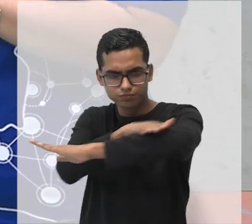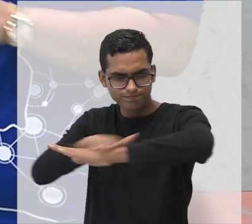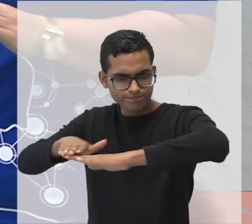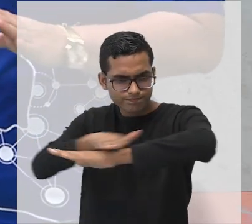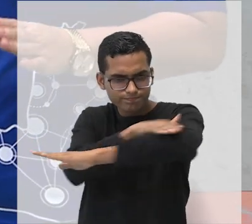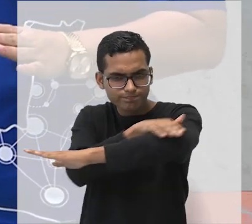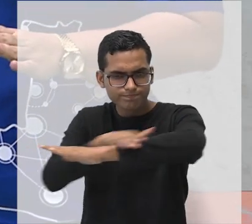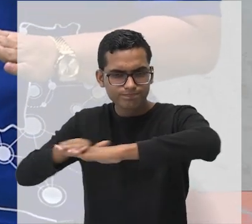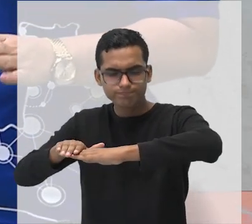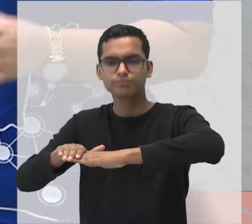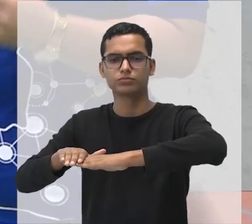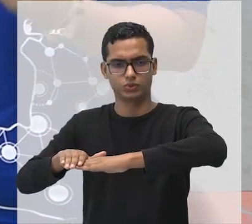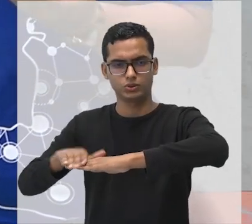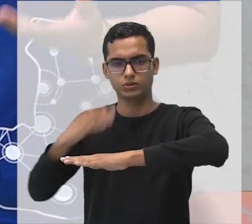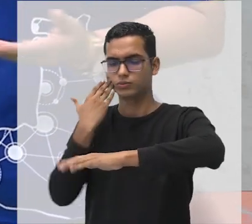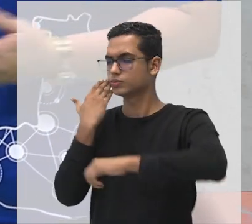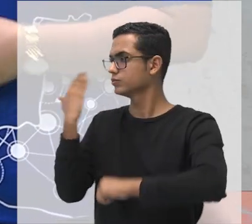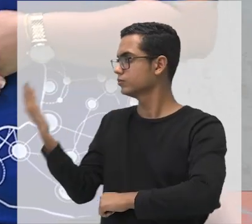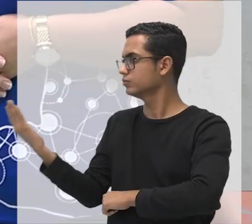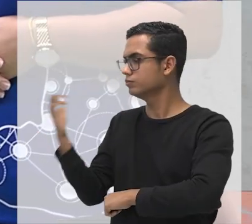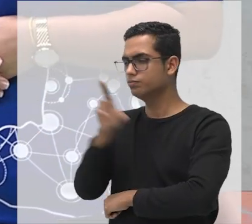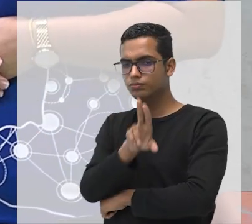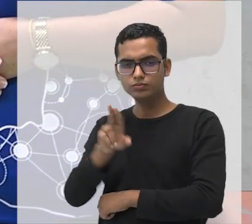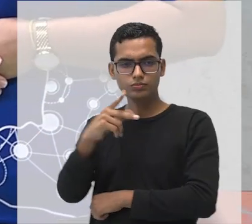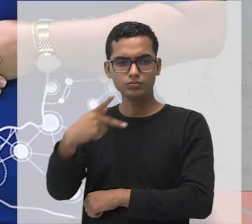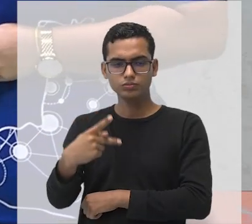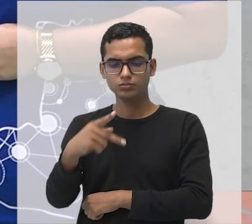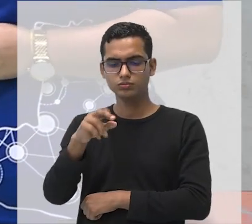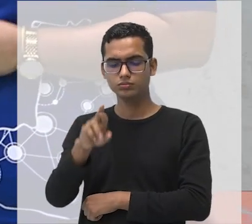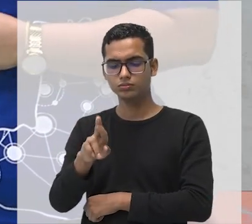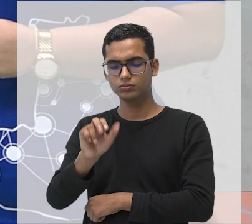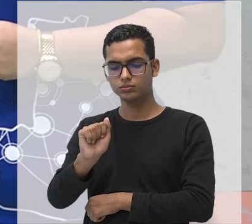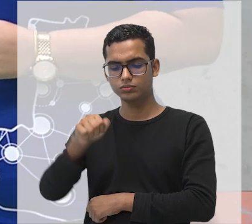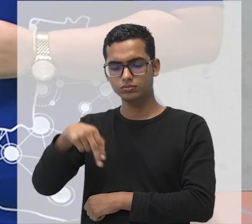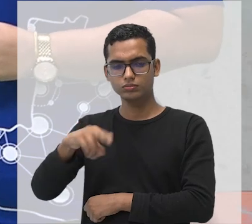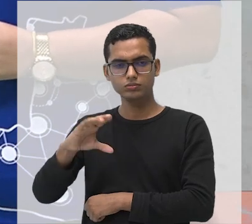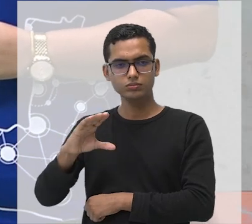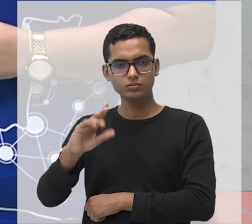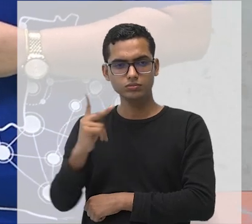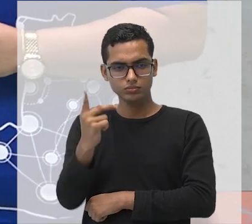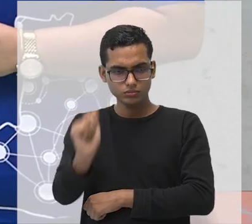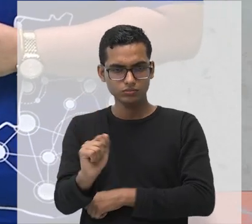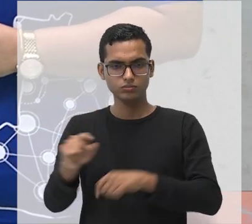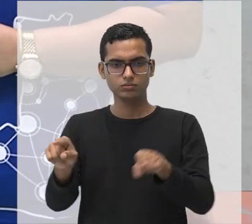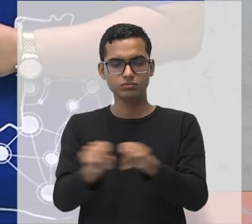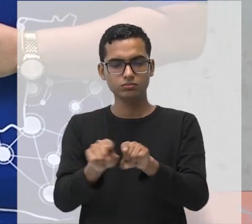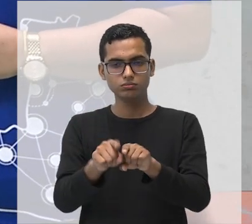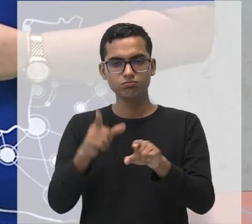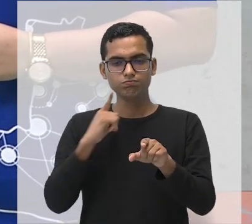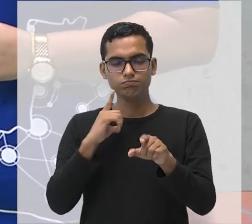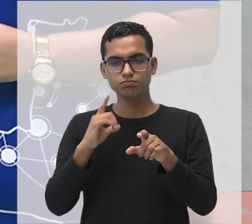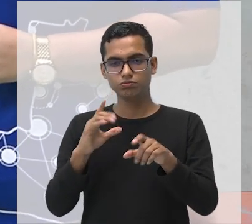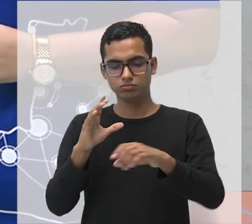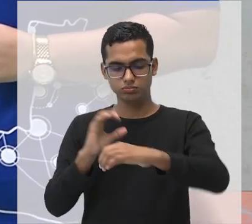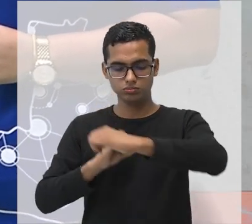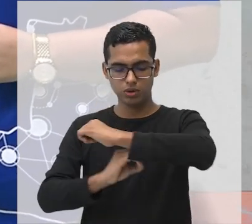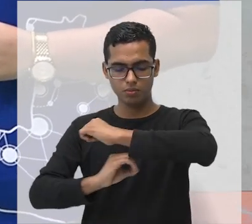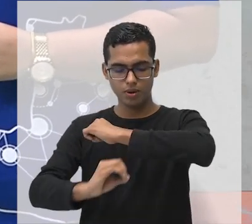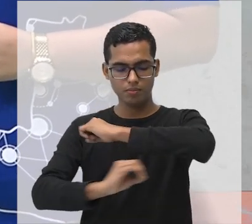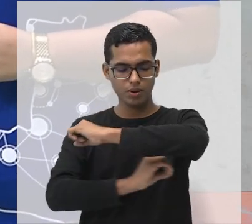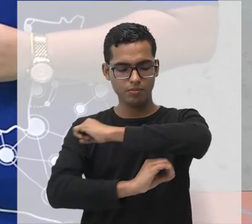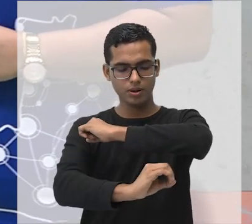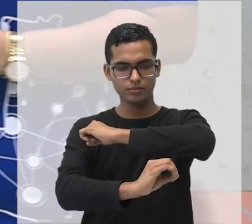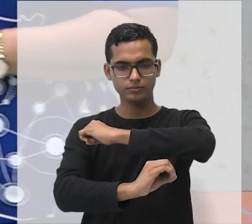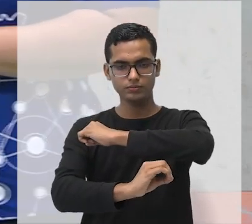essa parte de cima que é chamada de shape também. Nós temos aí as 4 rodinhas pequenas